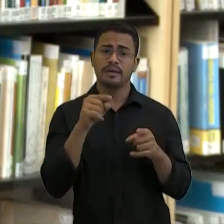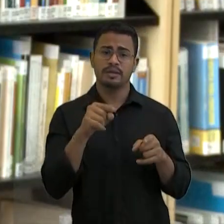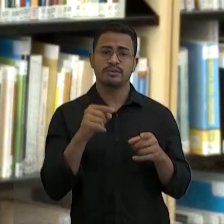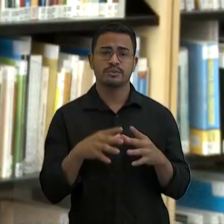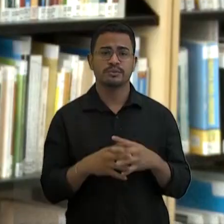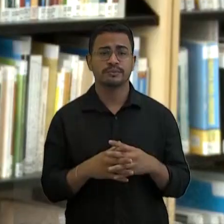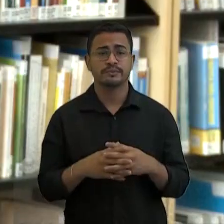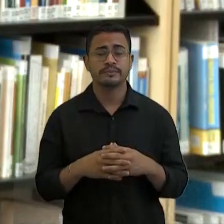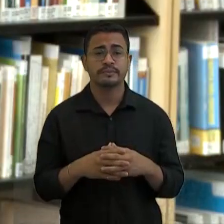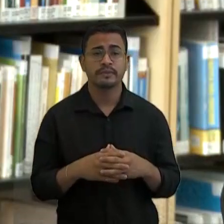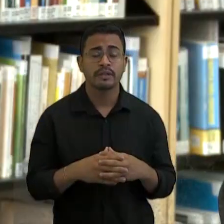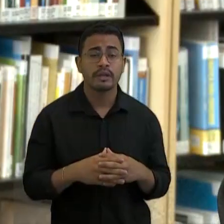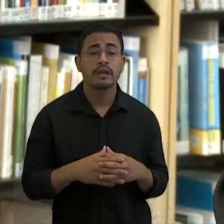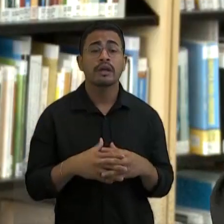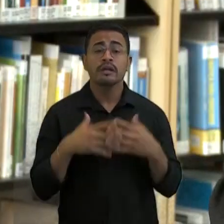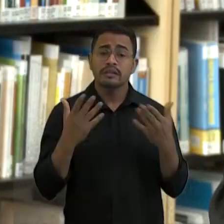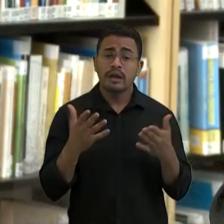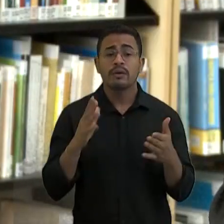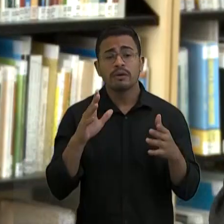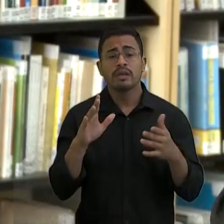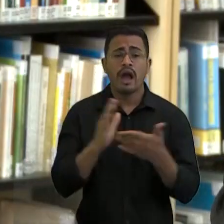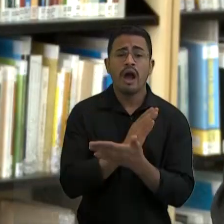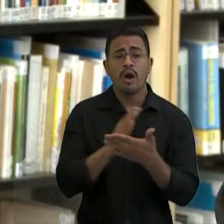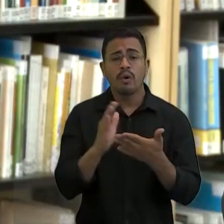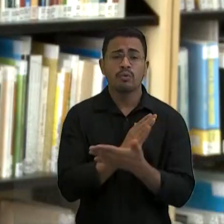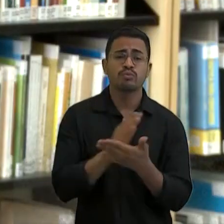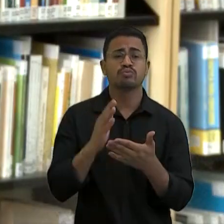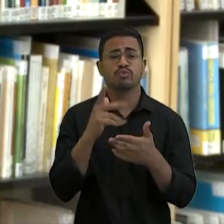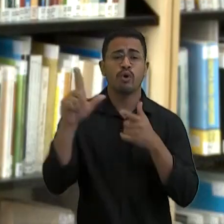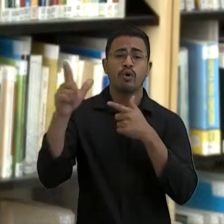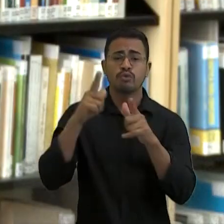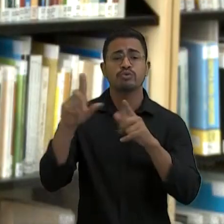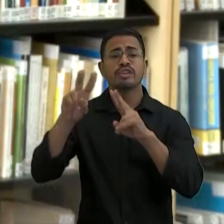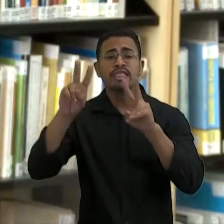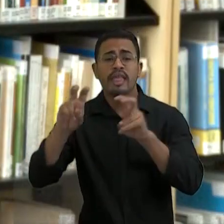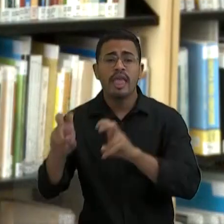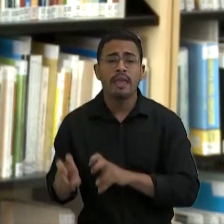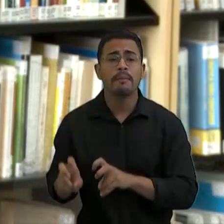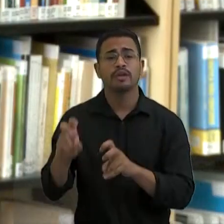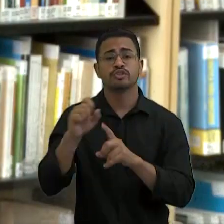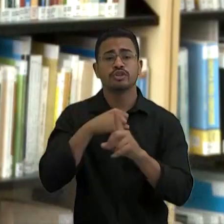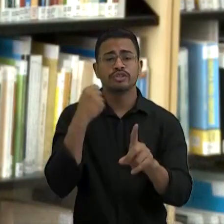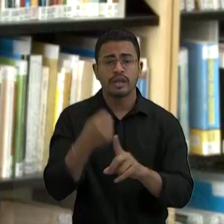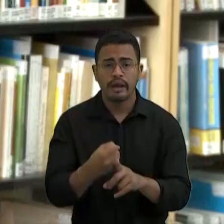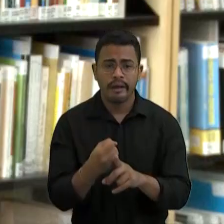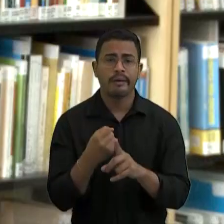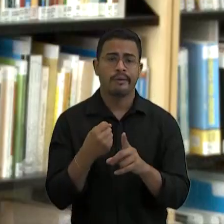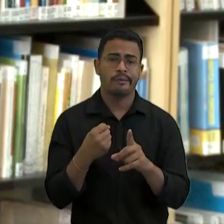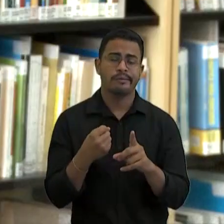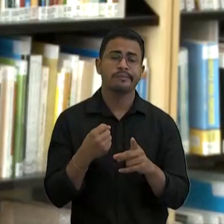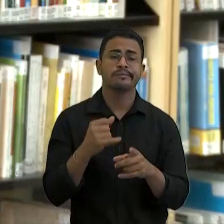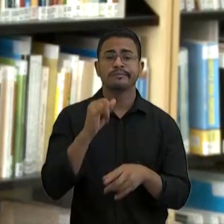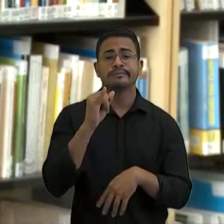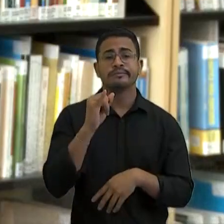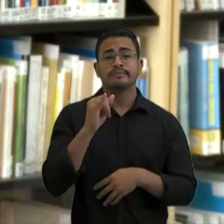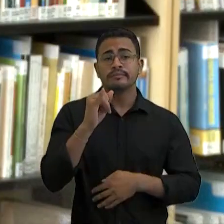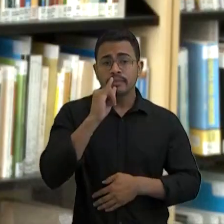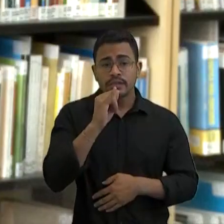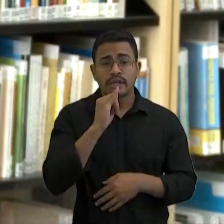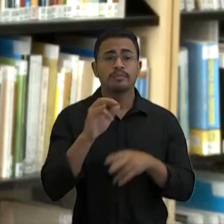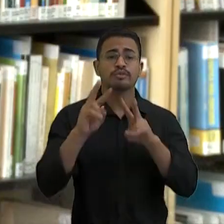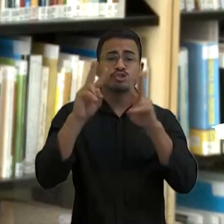E alguns outros temas de interesse social. Telúrico, em relação, sobretudo, à minha